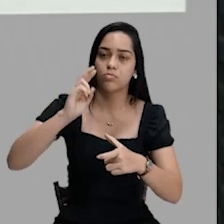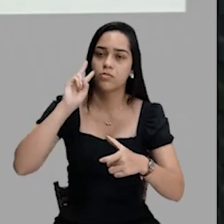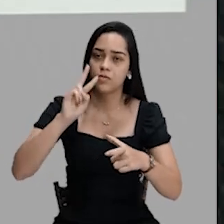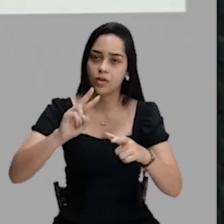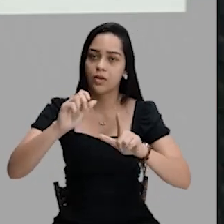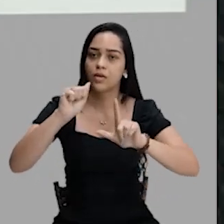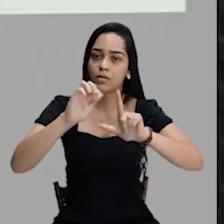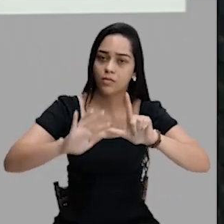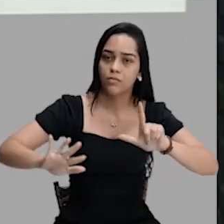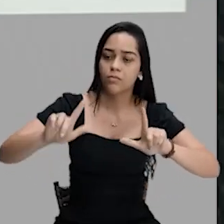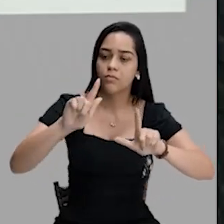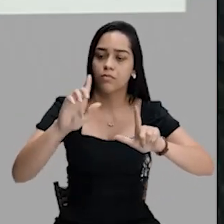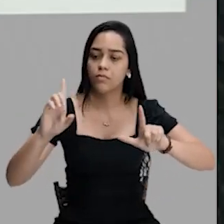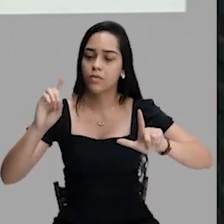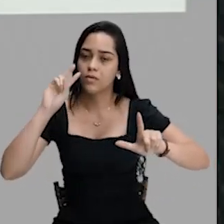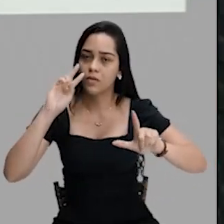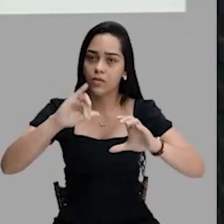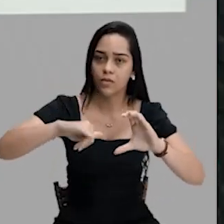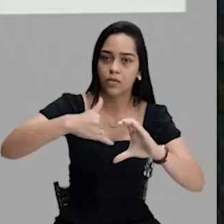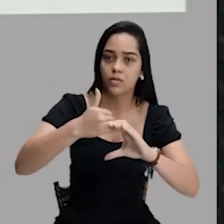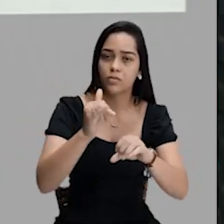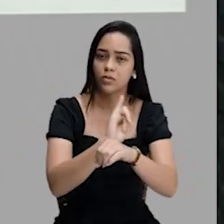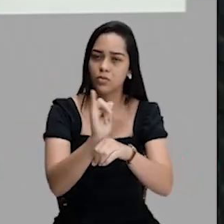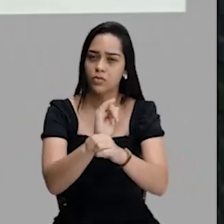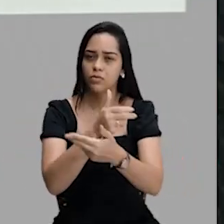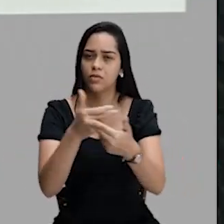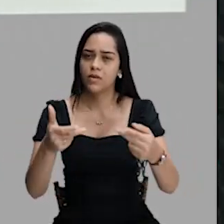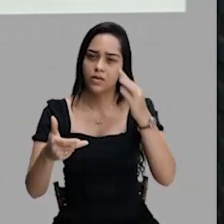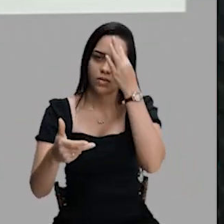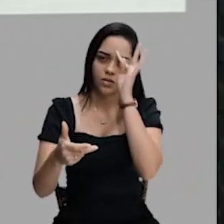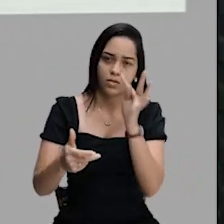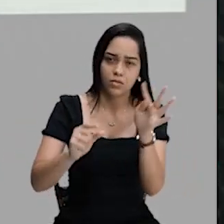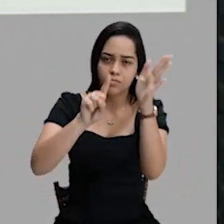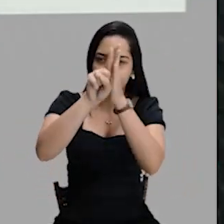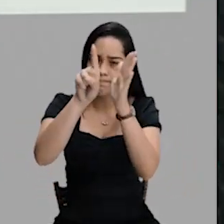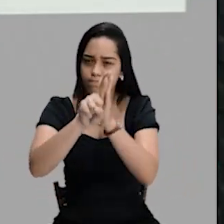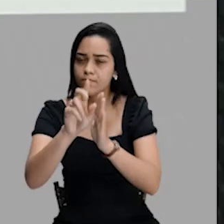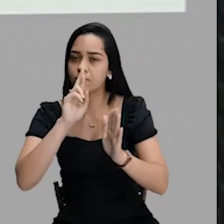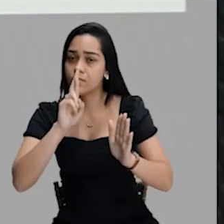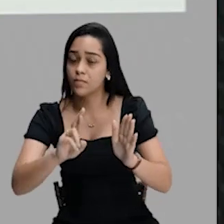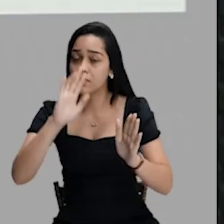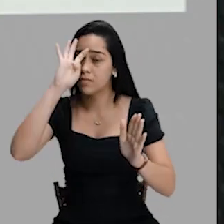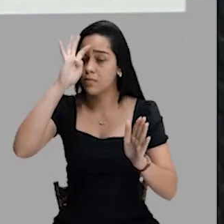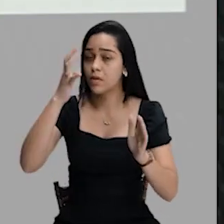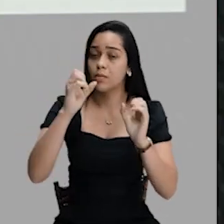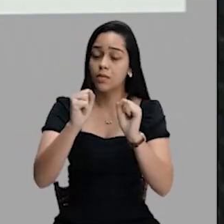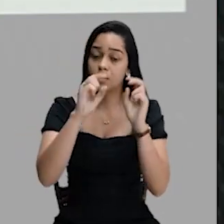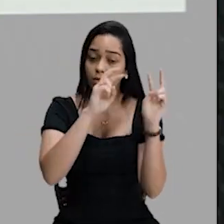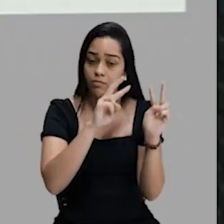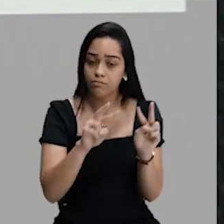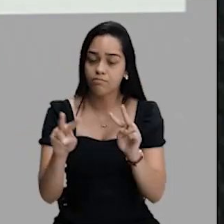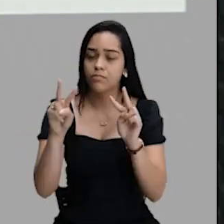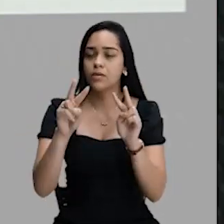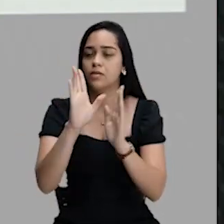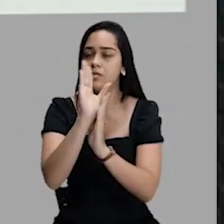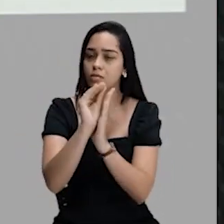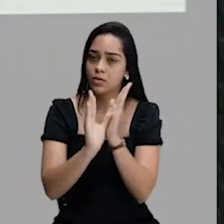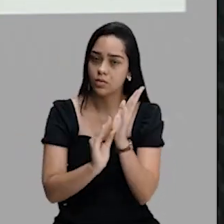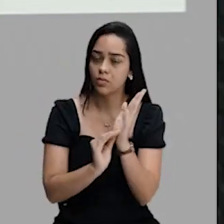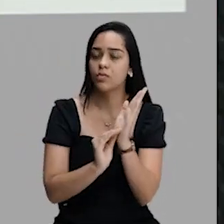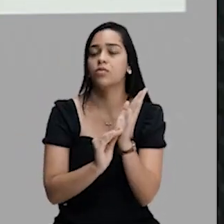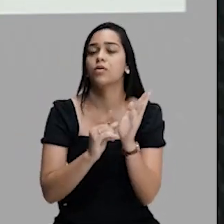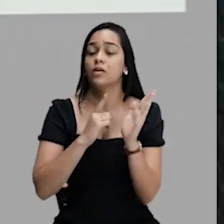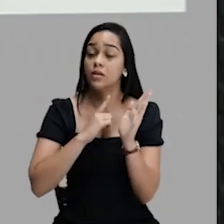no canal do YouTube, assistam as aulas, tem aula teórica, aula de exercício, tá? Para você acompanhar esse conteúdo aí e